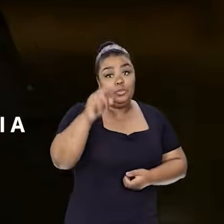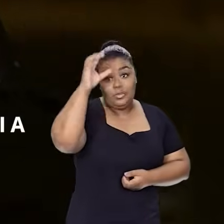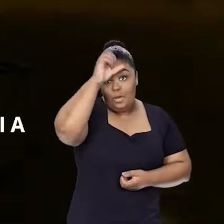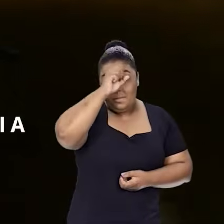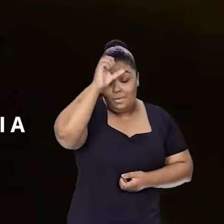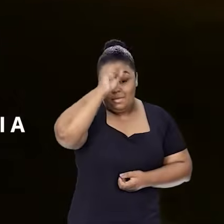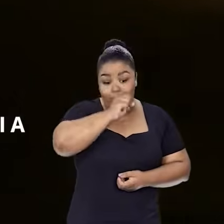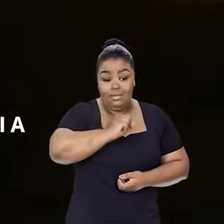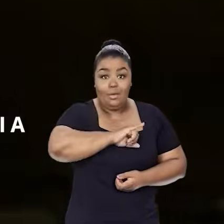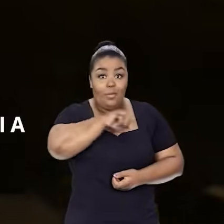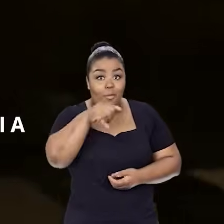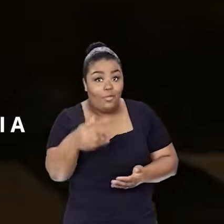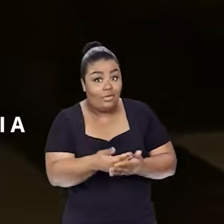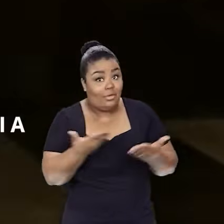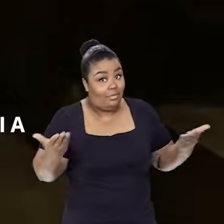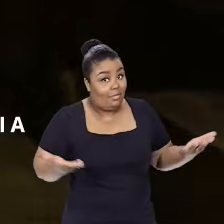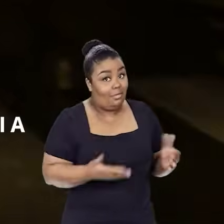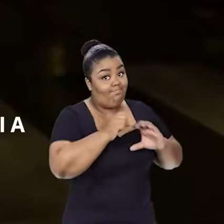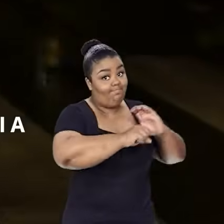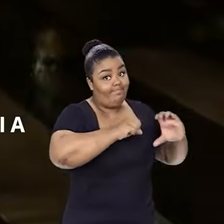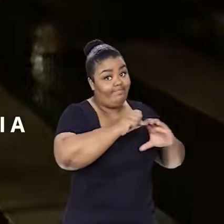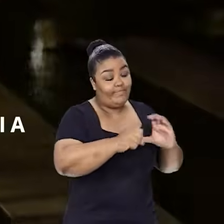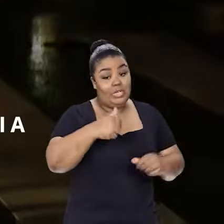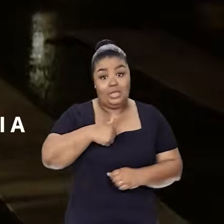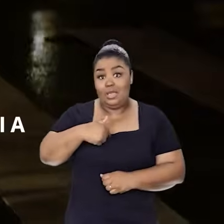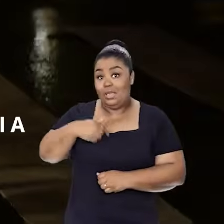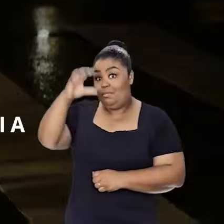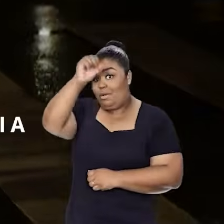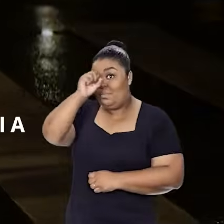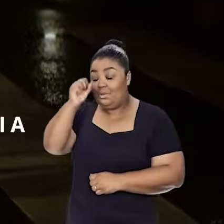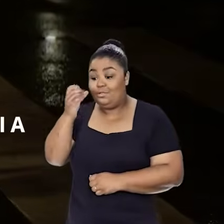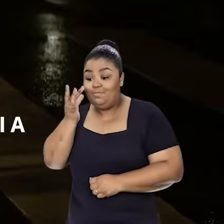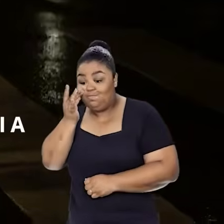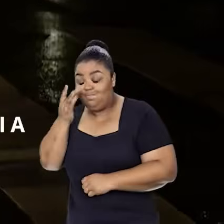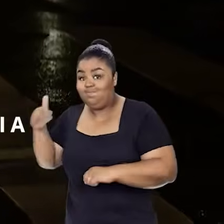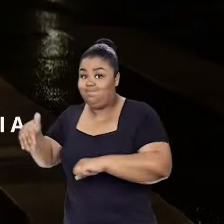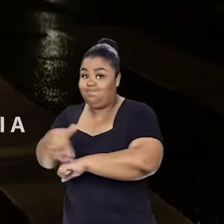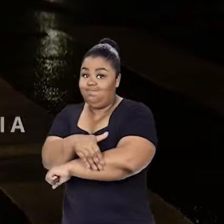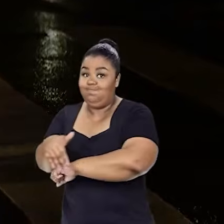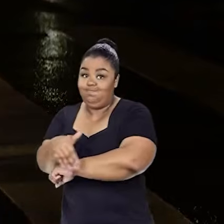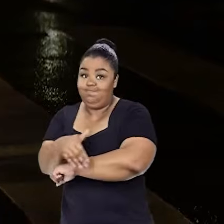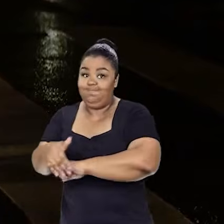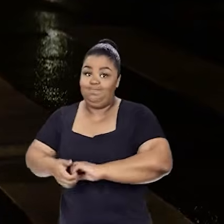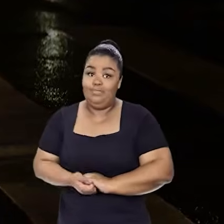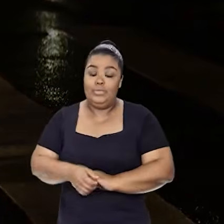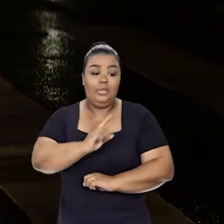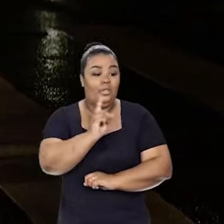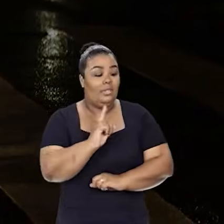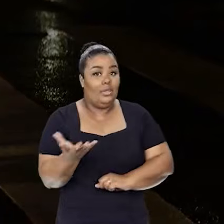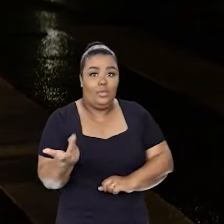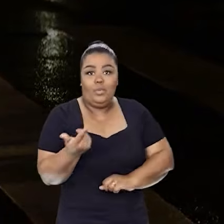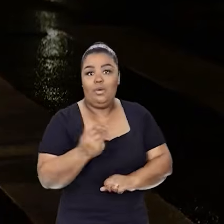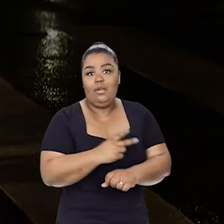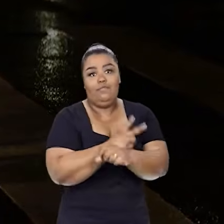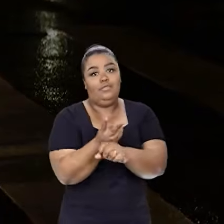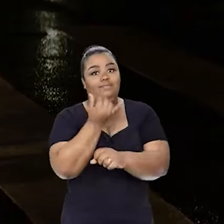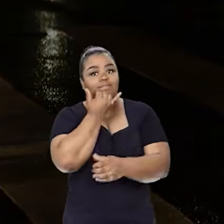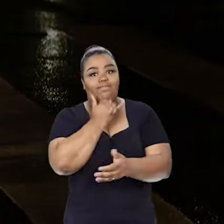Você está tendo a chance de aprender isto neste vídeo. Eu aprendi aqui, nesta rua. Não